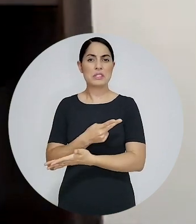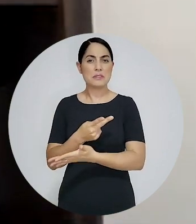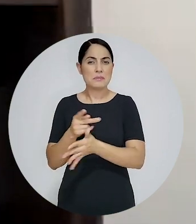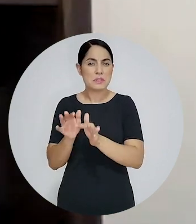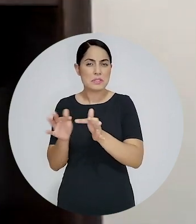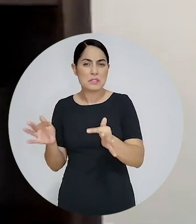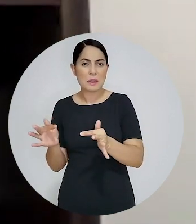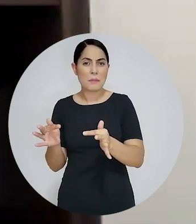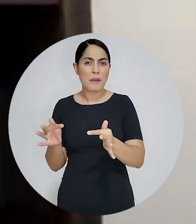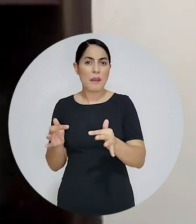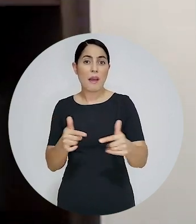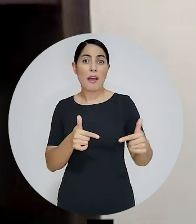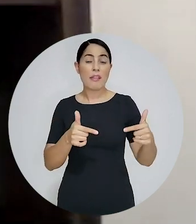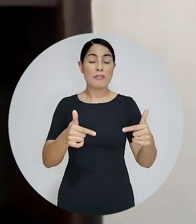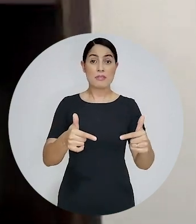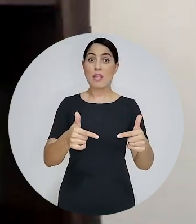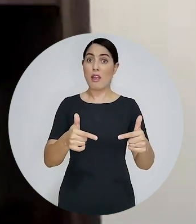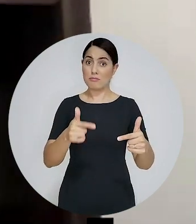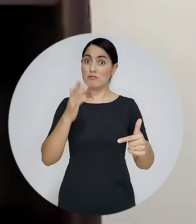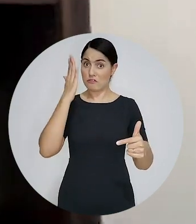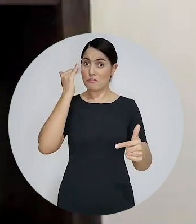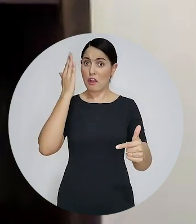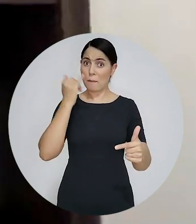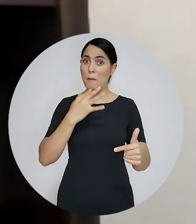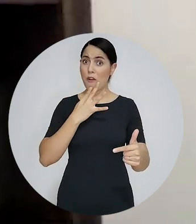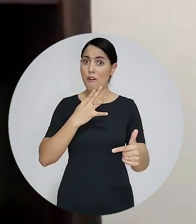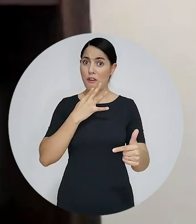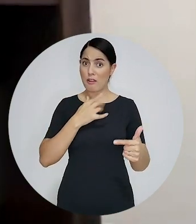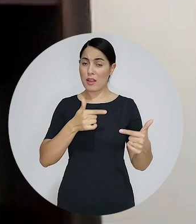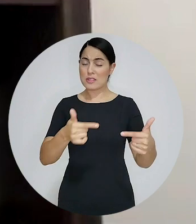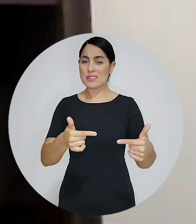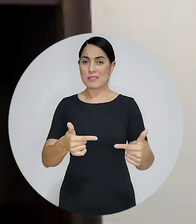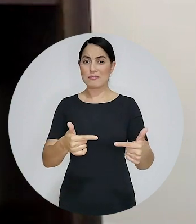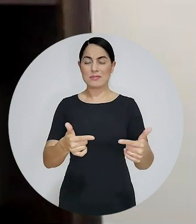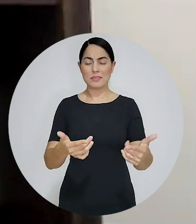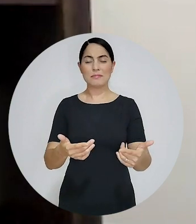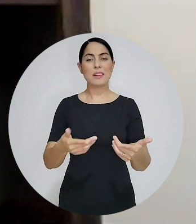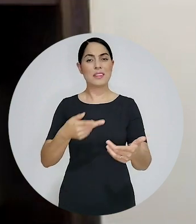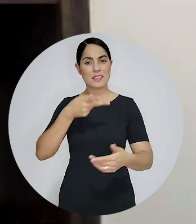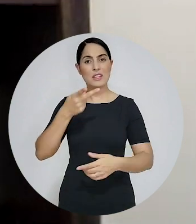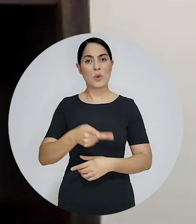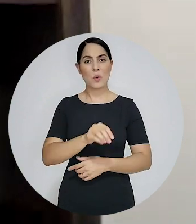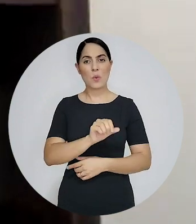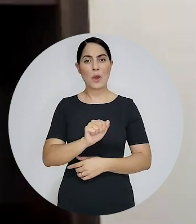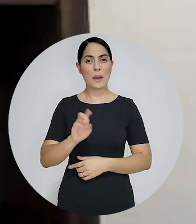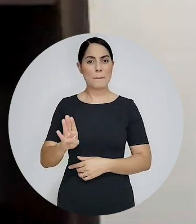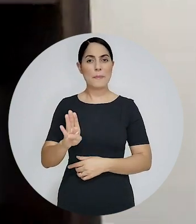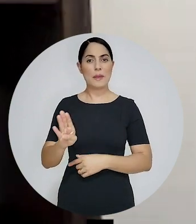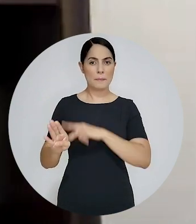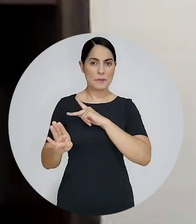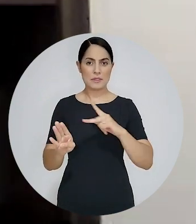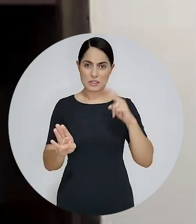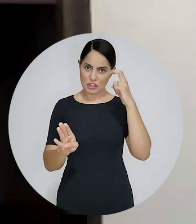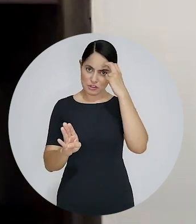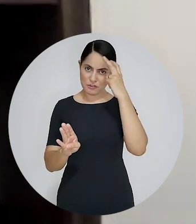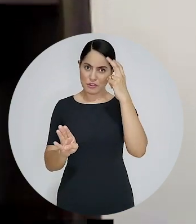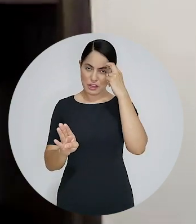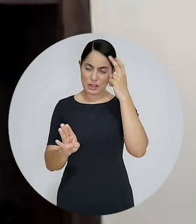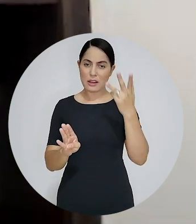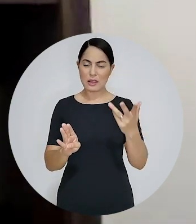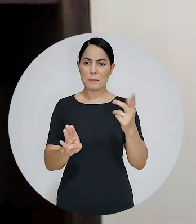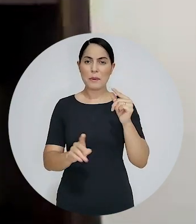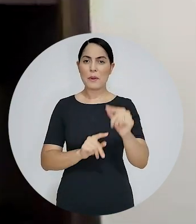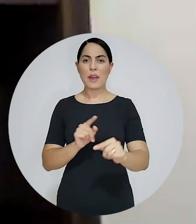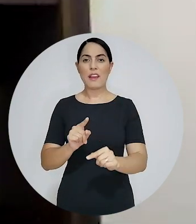nas operações mais famosas. A ordem do presidente Felipe, para todos nós que integramos e o assessoramos na